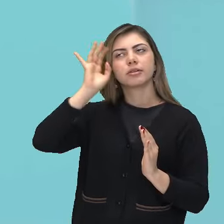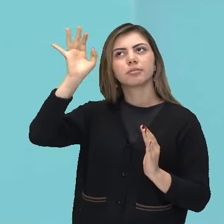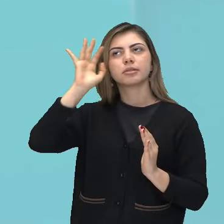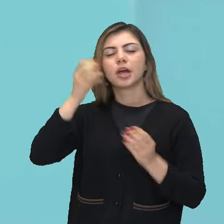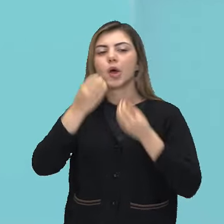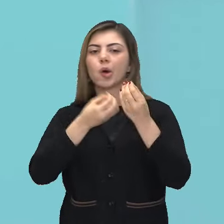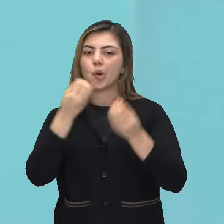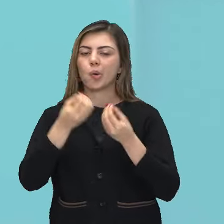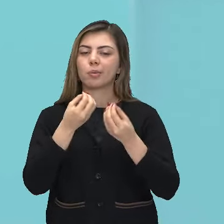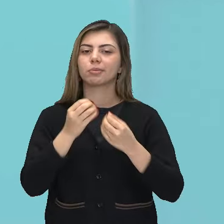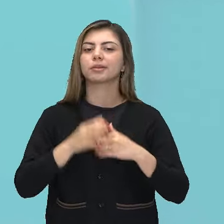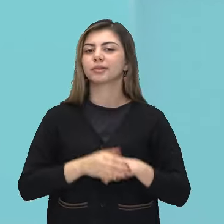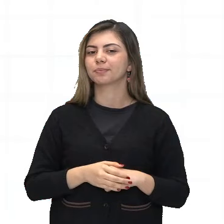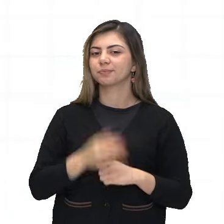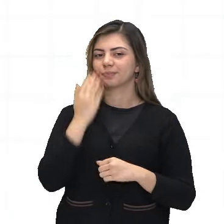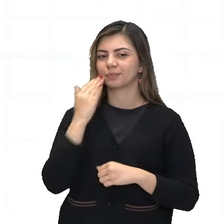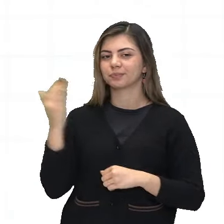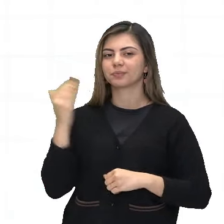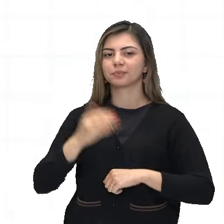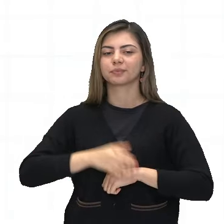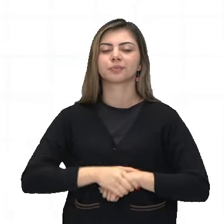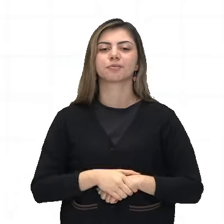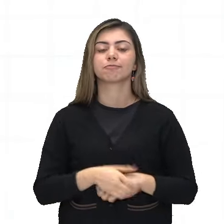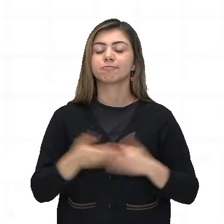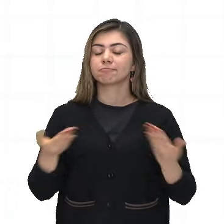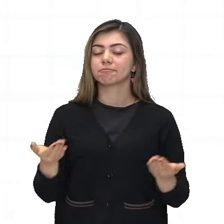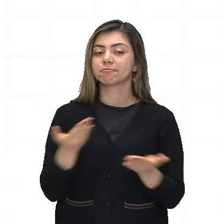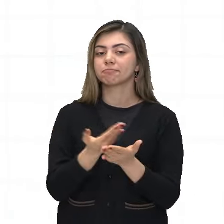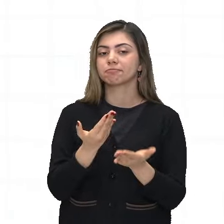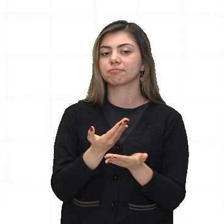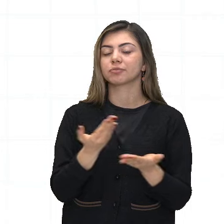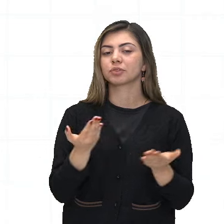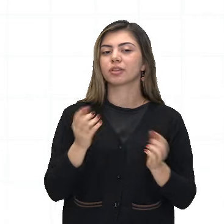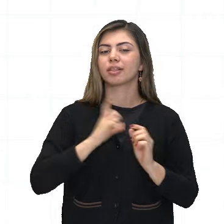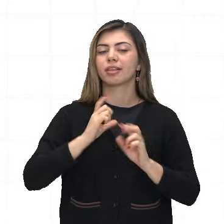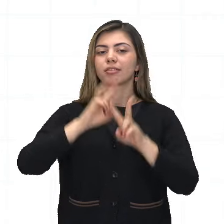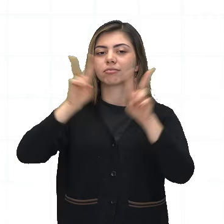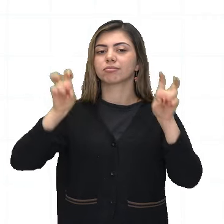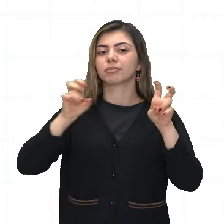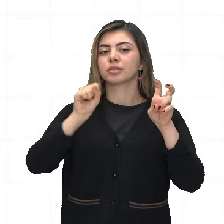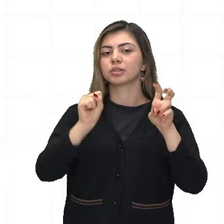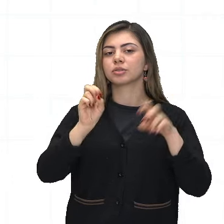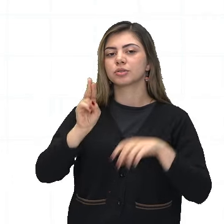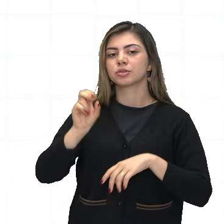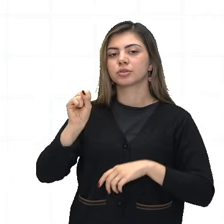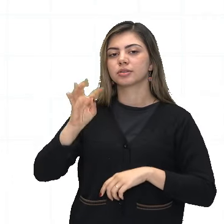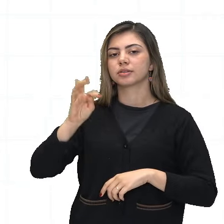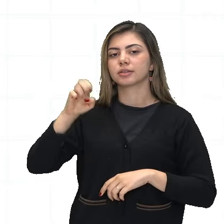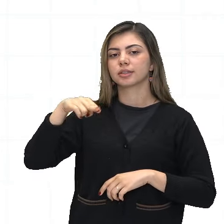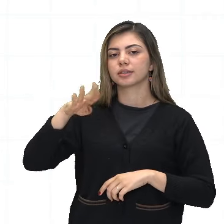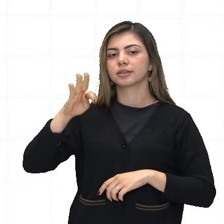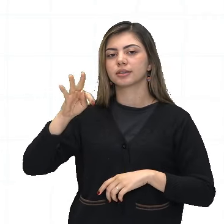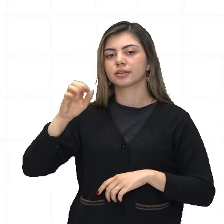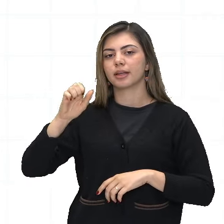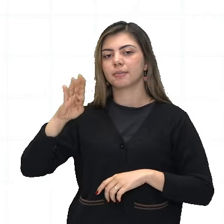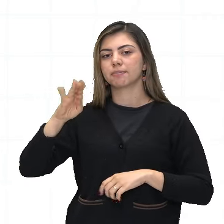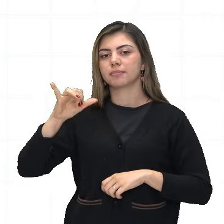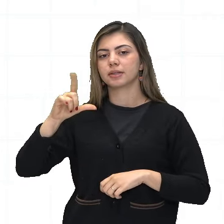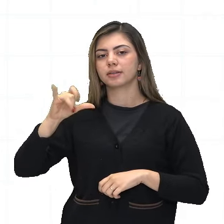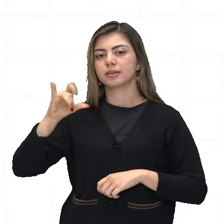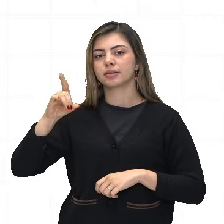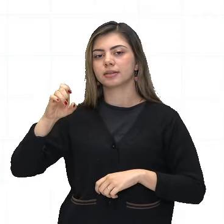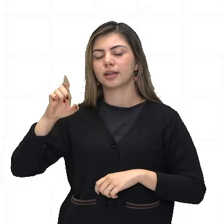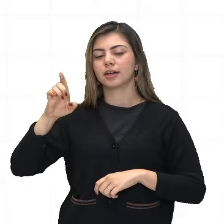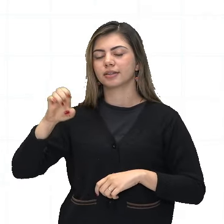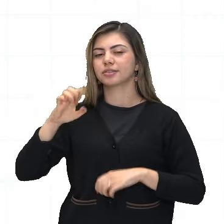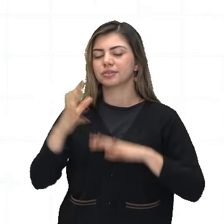funcionamento de uma olhadinha aí comigo nosso texto com o título sustentabilidade um título bastante objetivo a